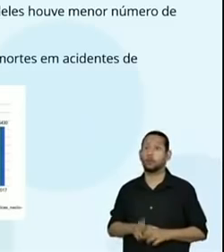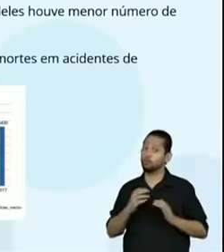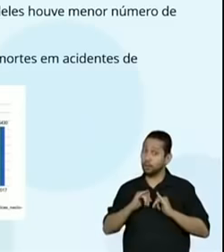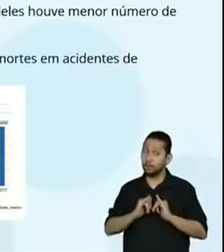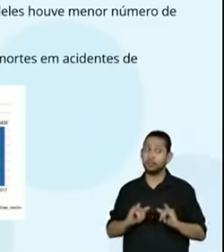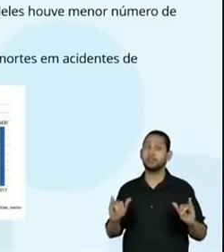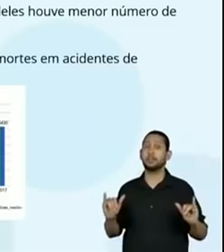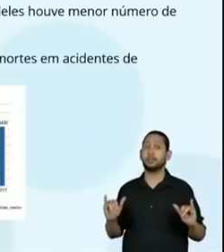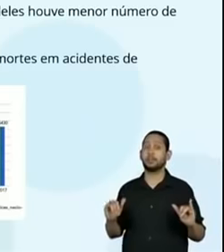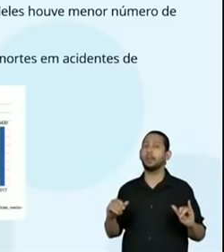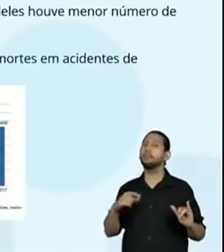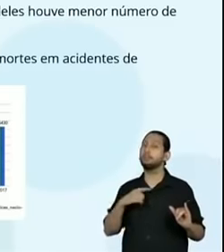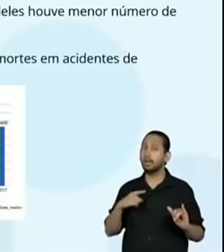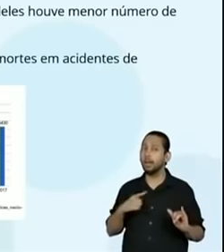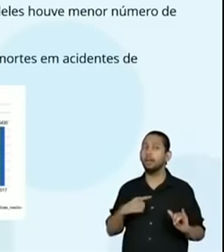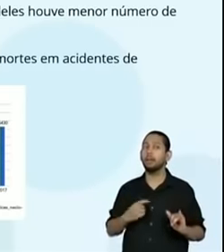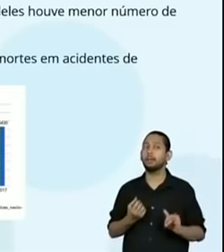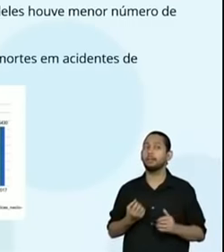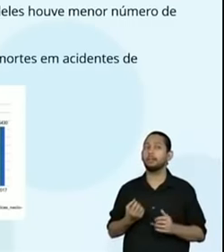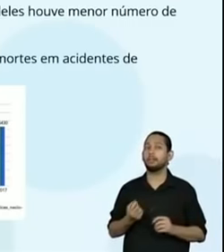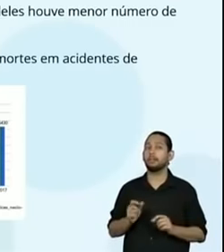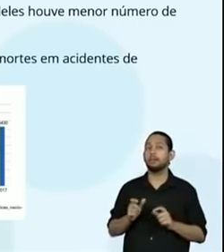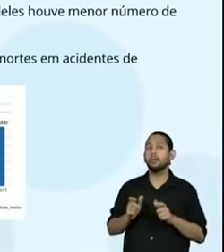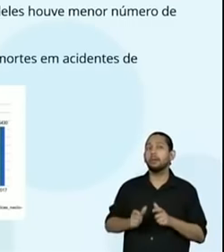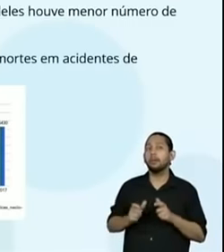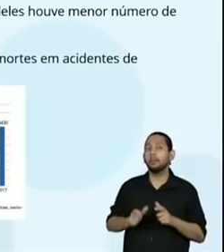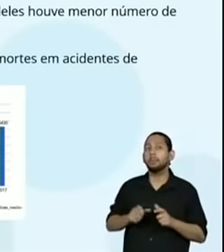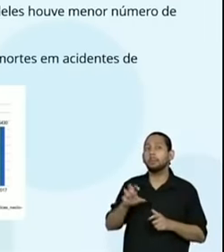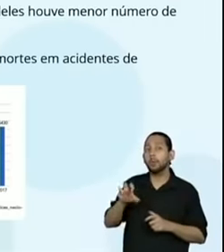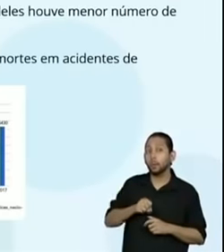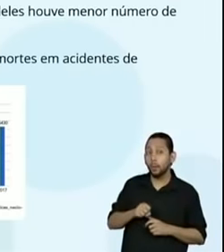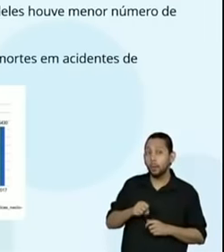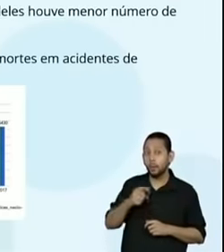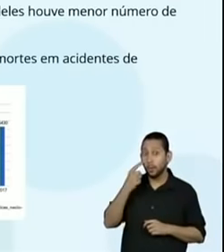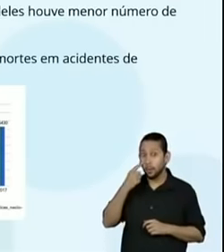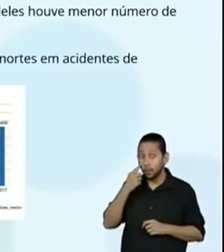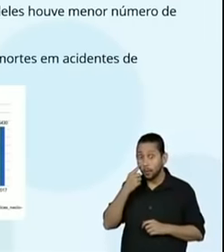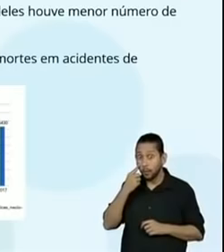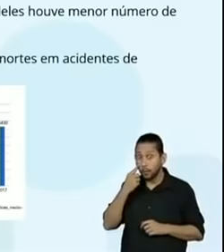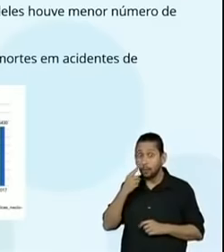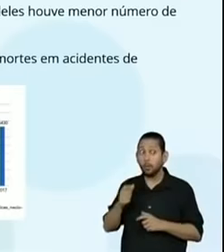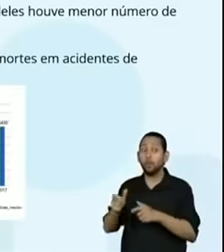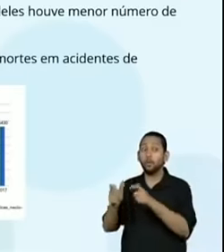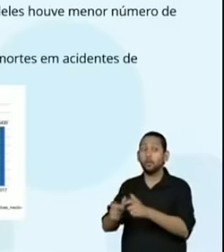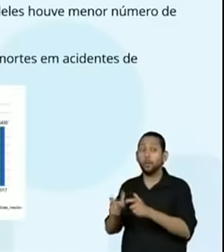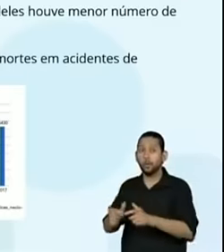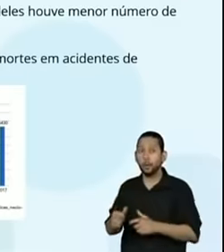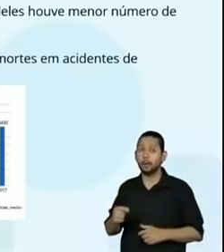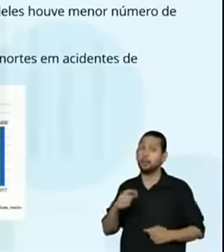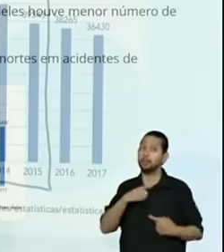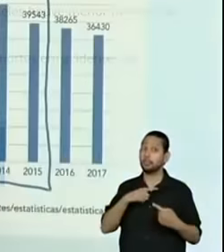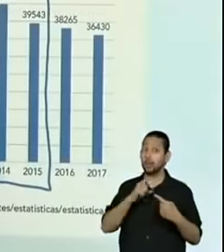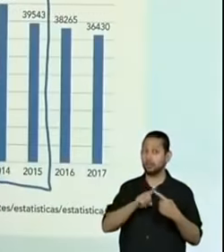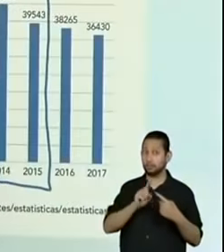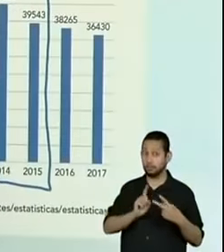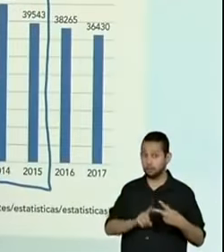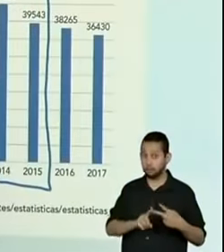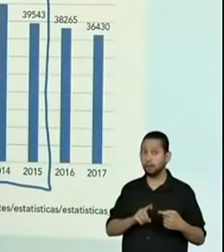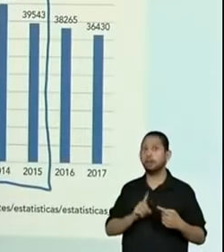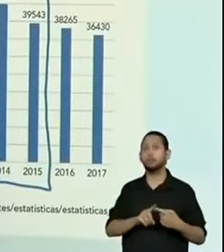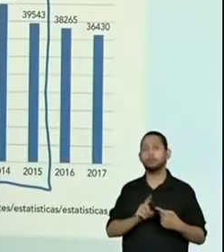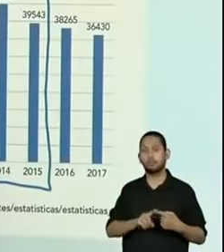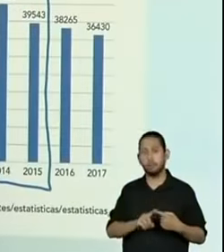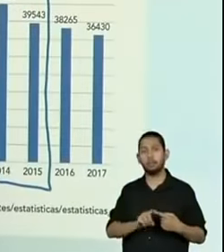quê? Prestando atenção vai saber do que eu estou falando. Qual é a fonte? De onde veio todas essas